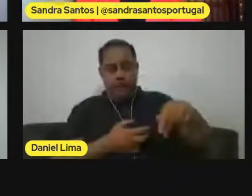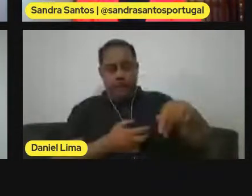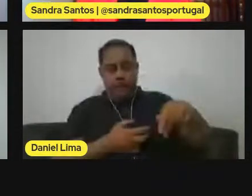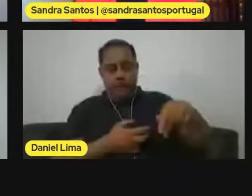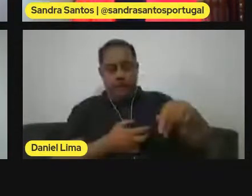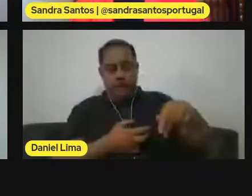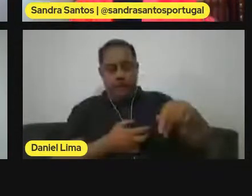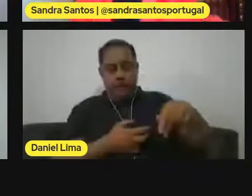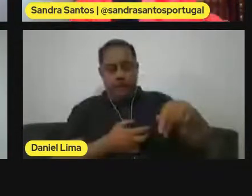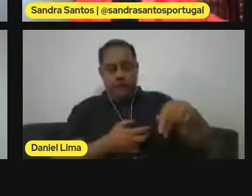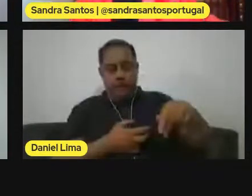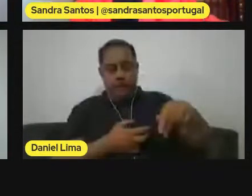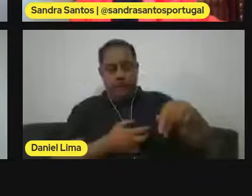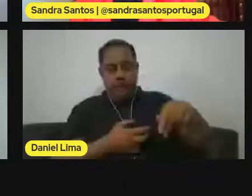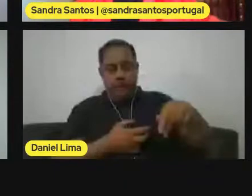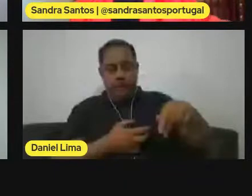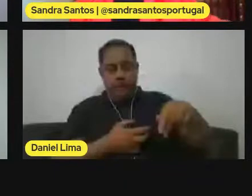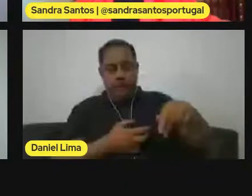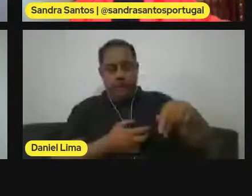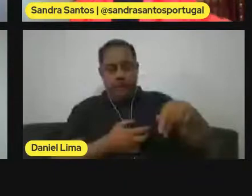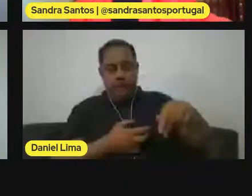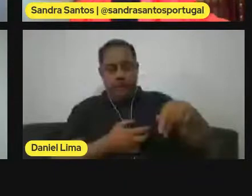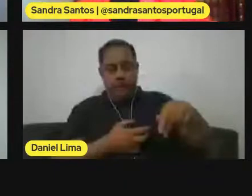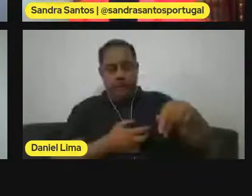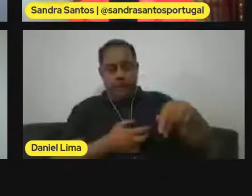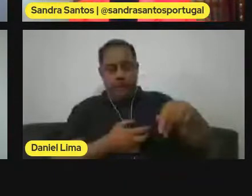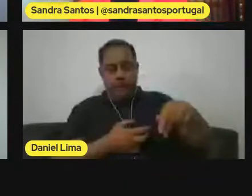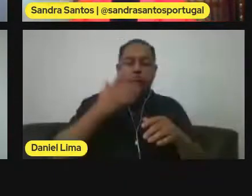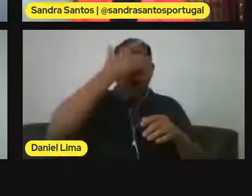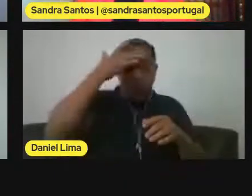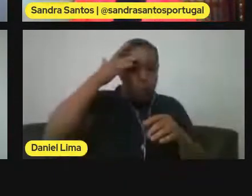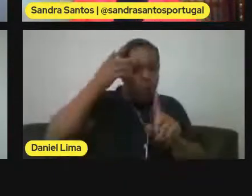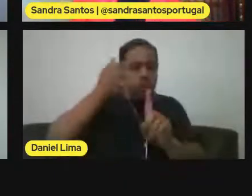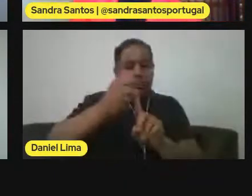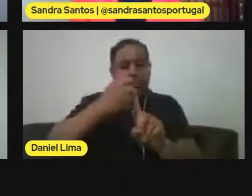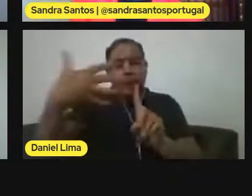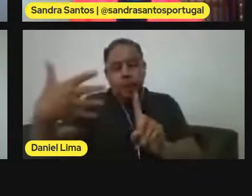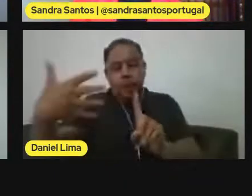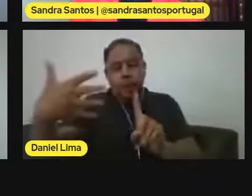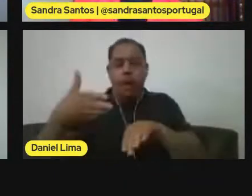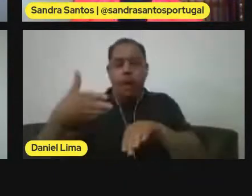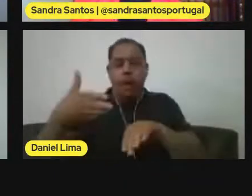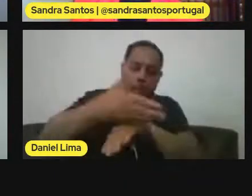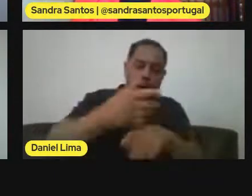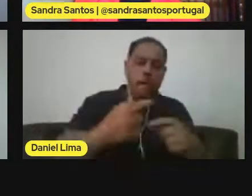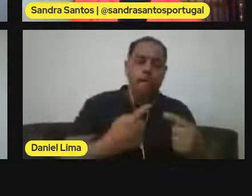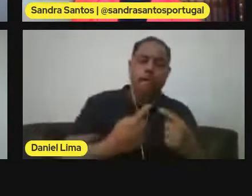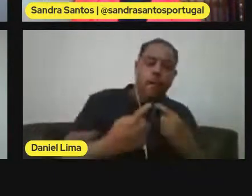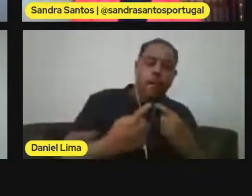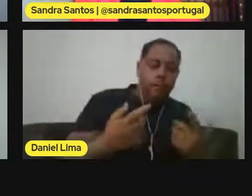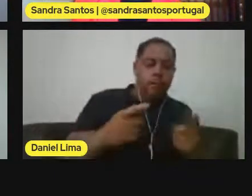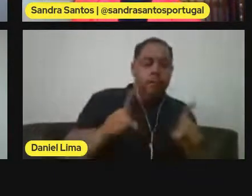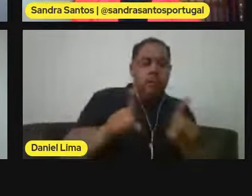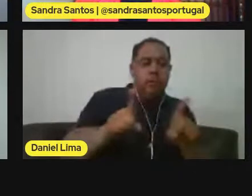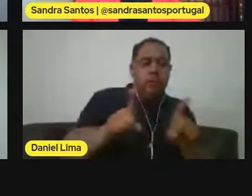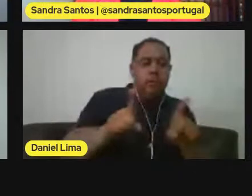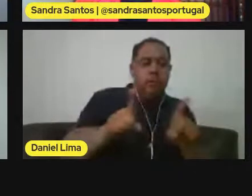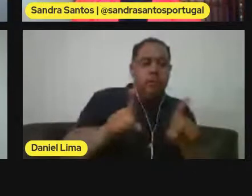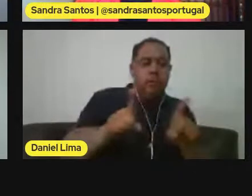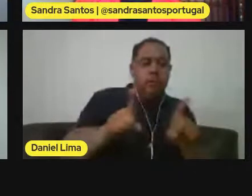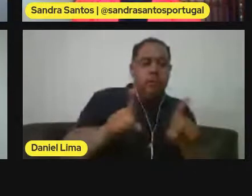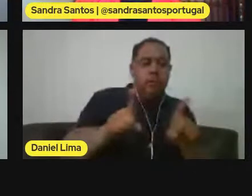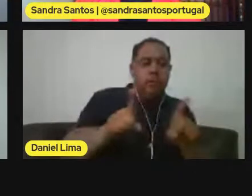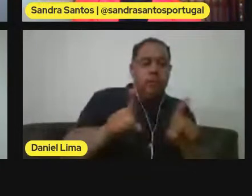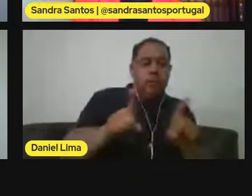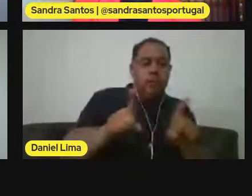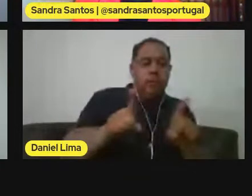intervenções dos extensionistas e os temas, e eu não sei como é que as coisas estão bem divididas, mas eu